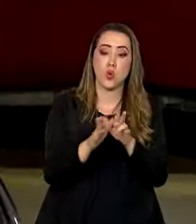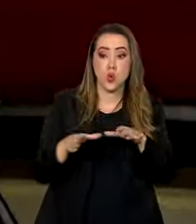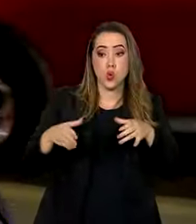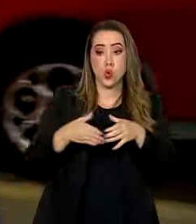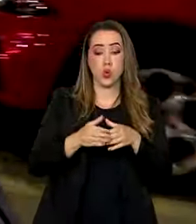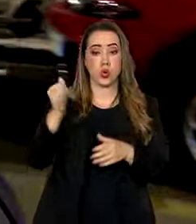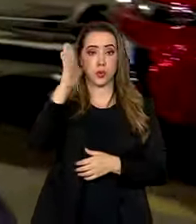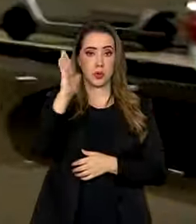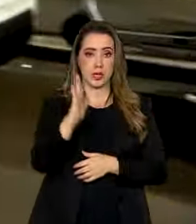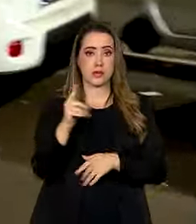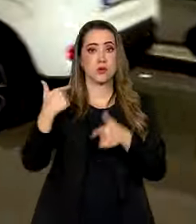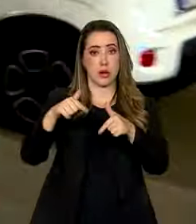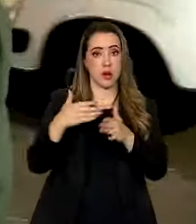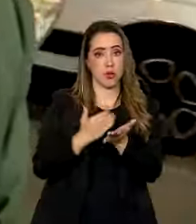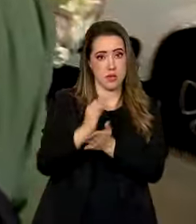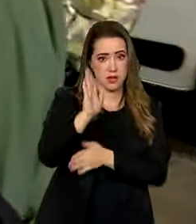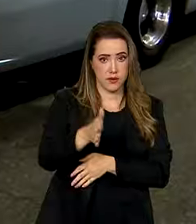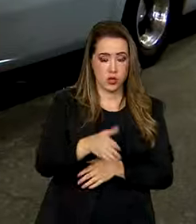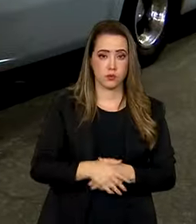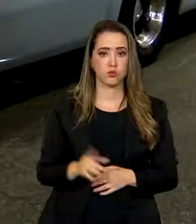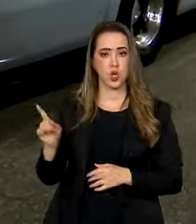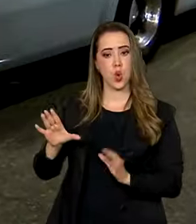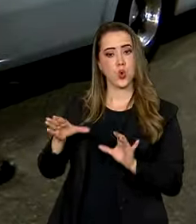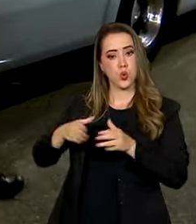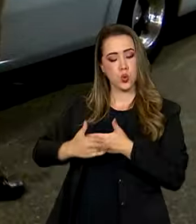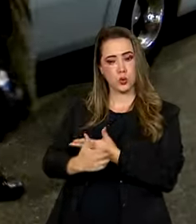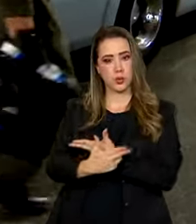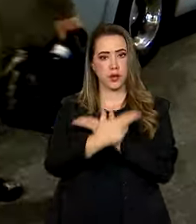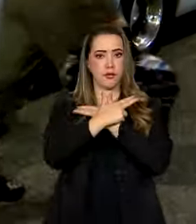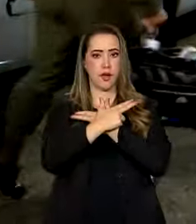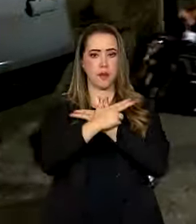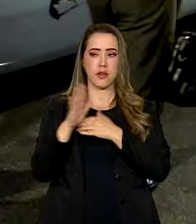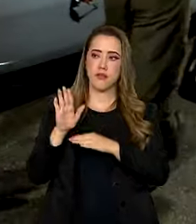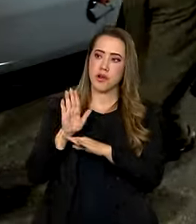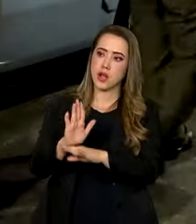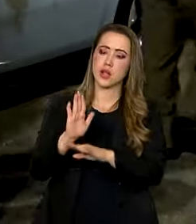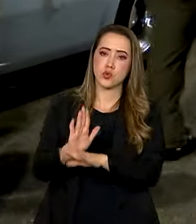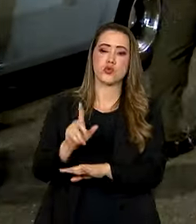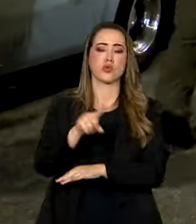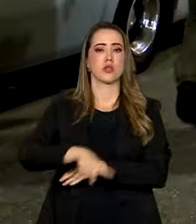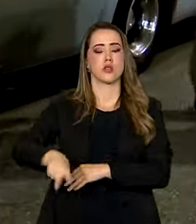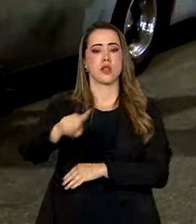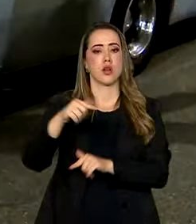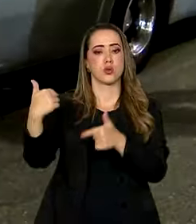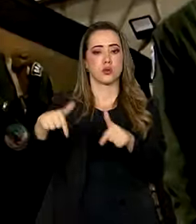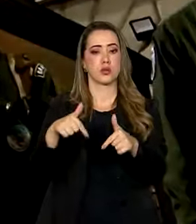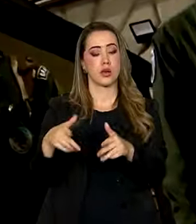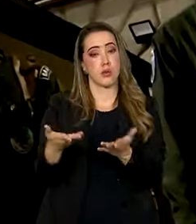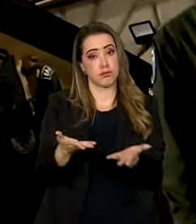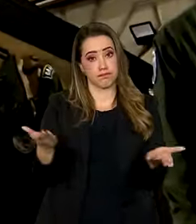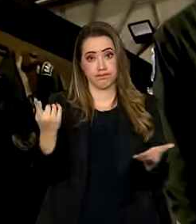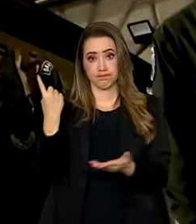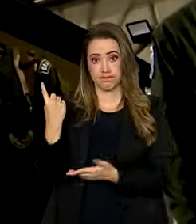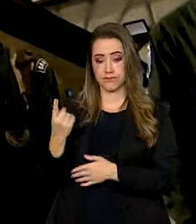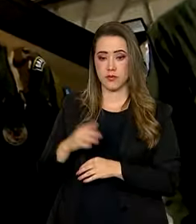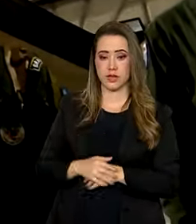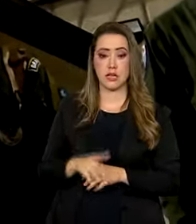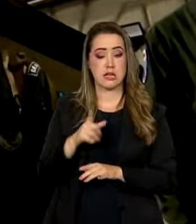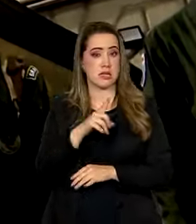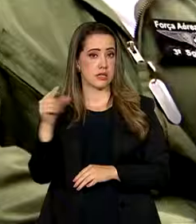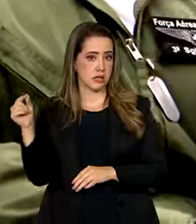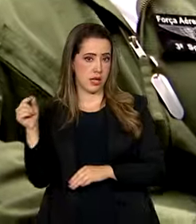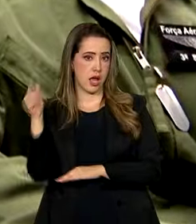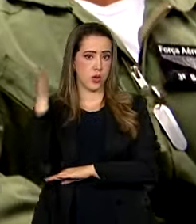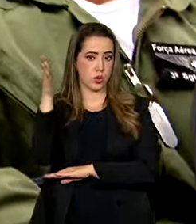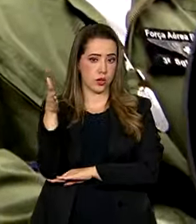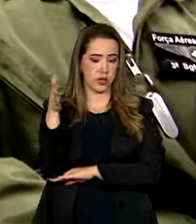militares da FAB, a Força Aérea Brasileira, e dar uma força sob todos os sentidos é a missão deles. Eles deixaram um hotel